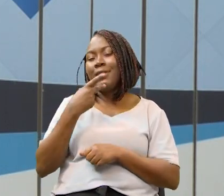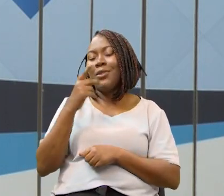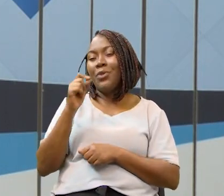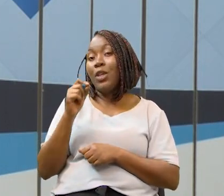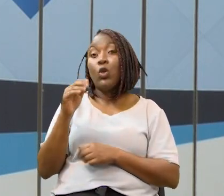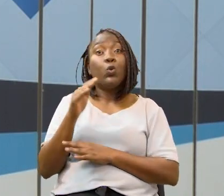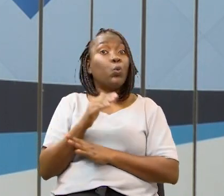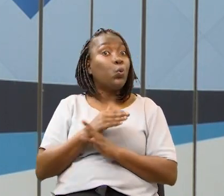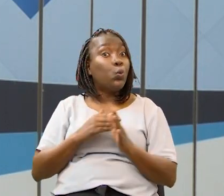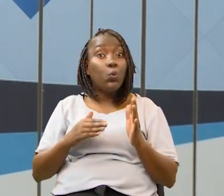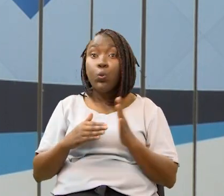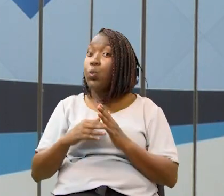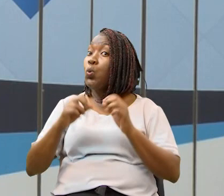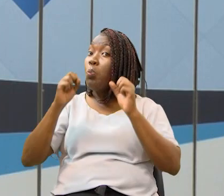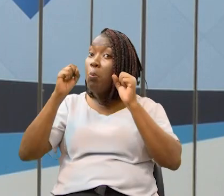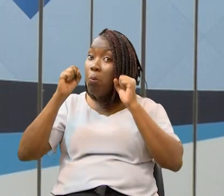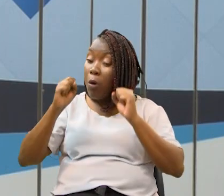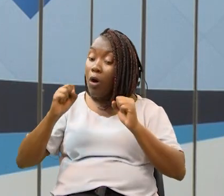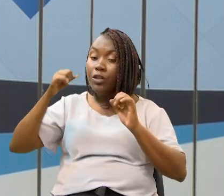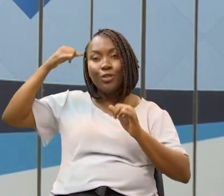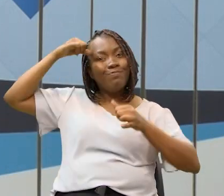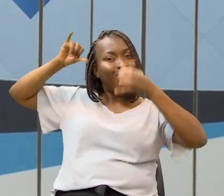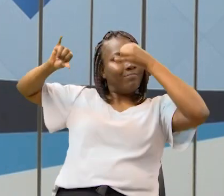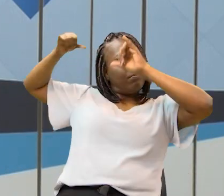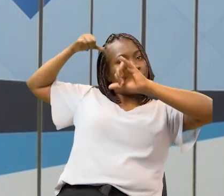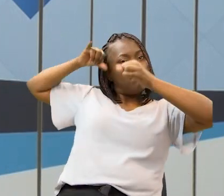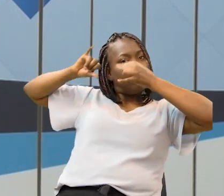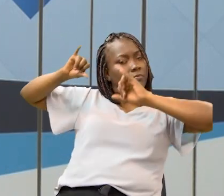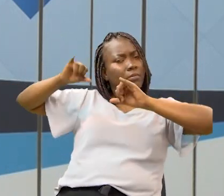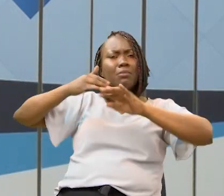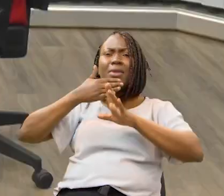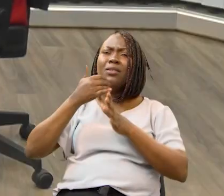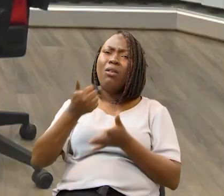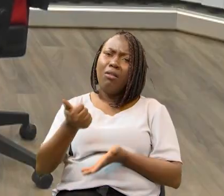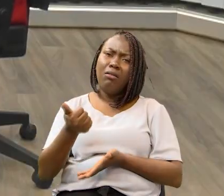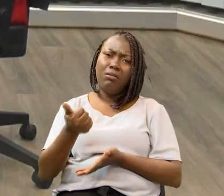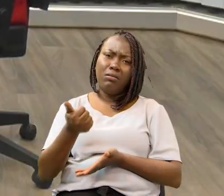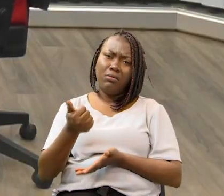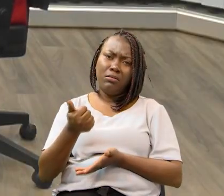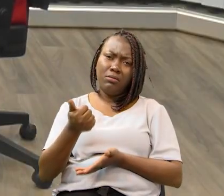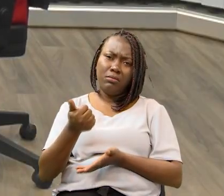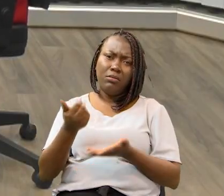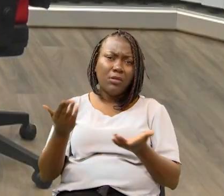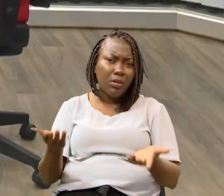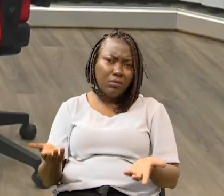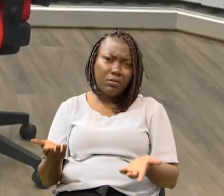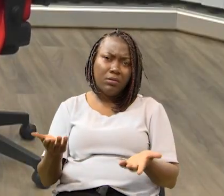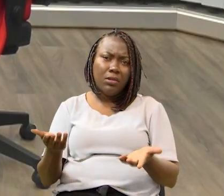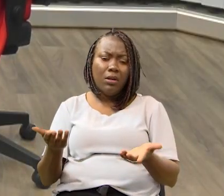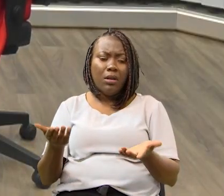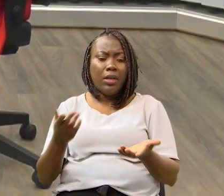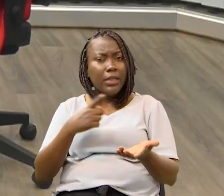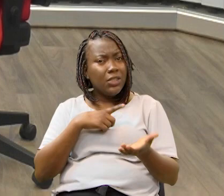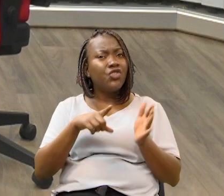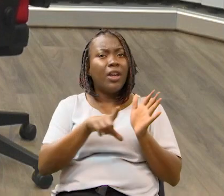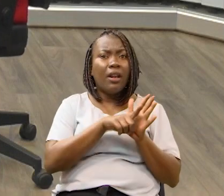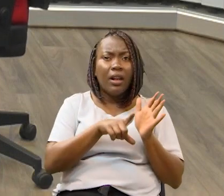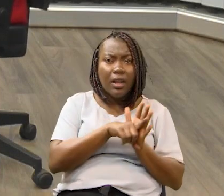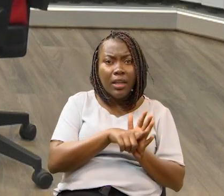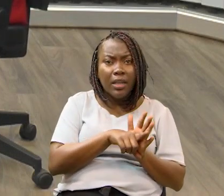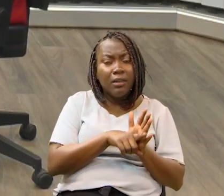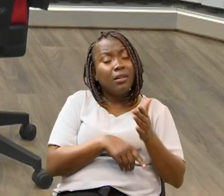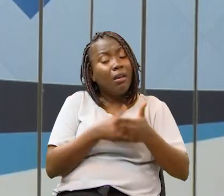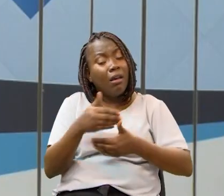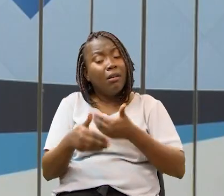seguinte para meus clientes, tudo pode ser precavido. Exato. Que é o melhor caminho, né? Então, existe a